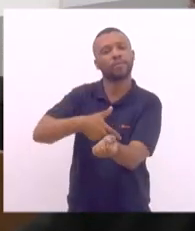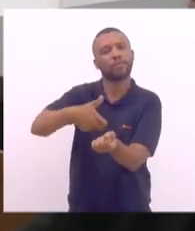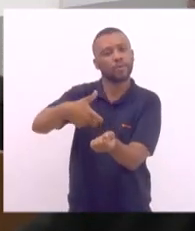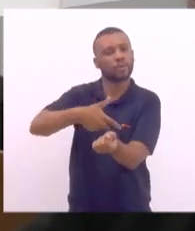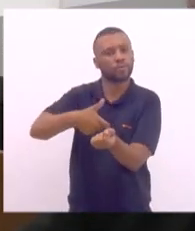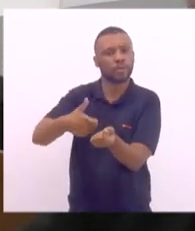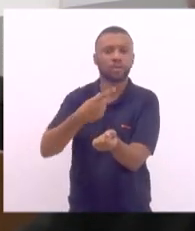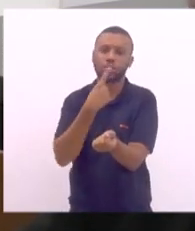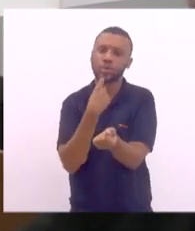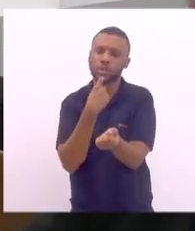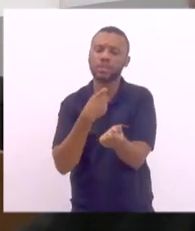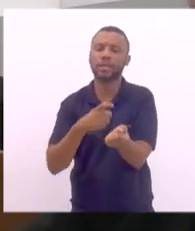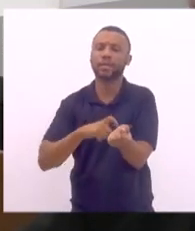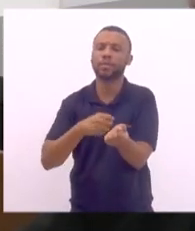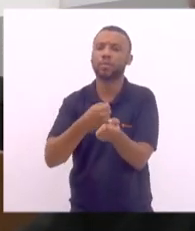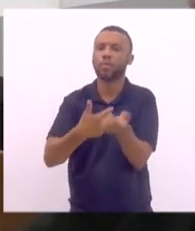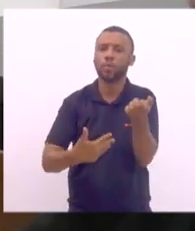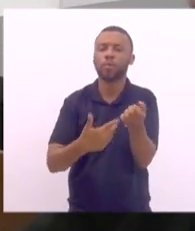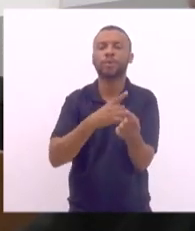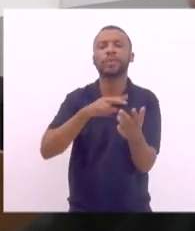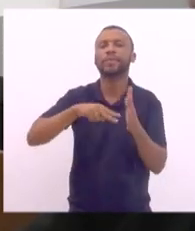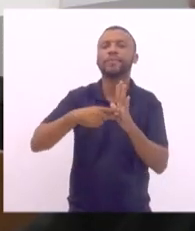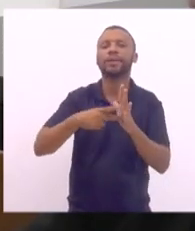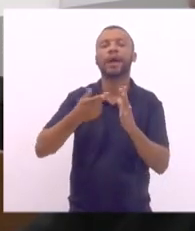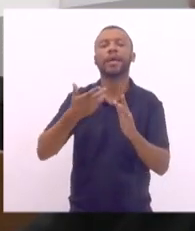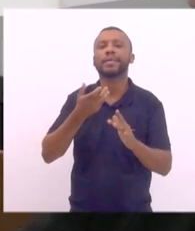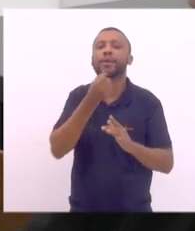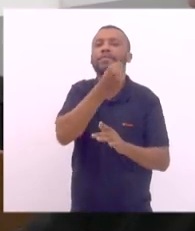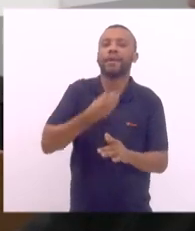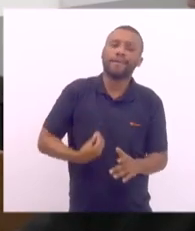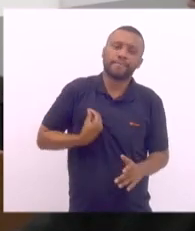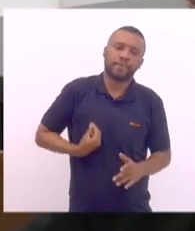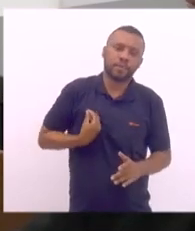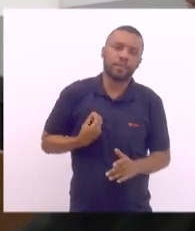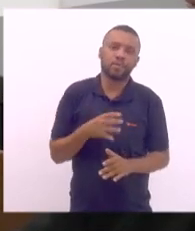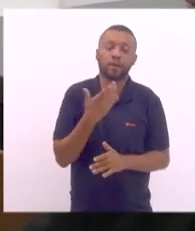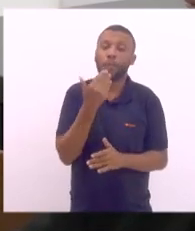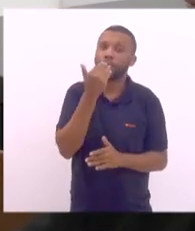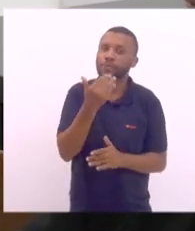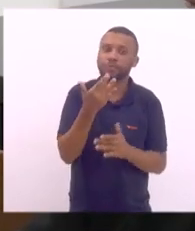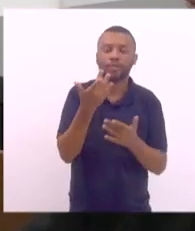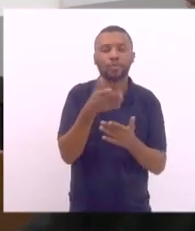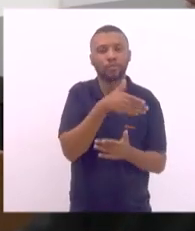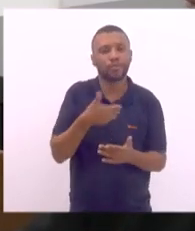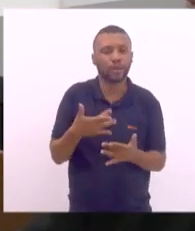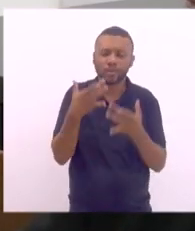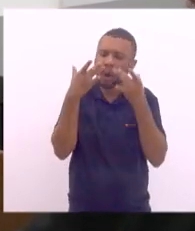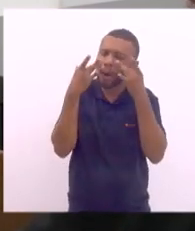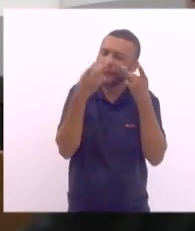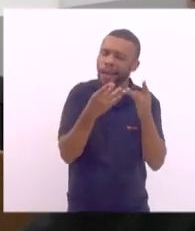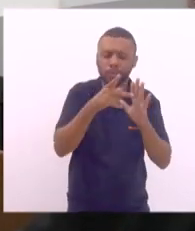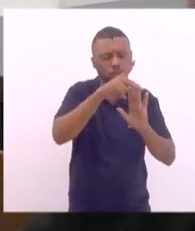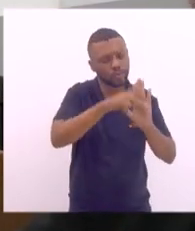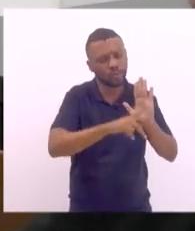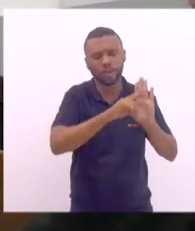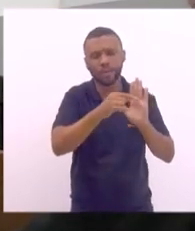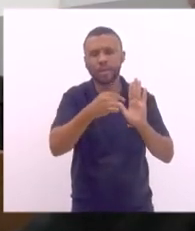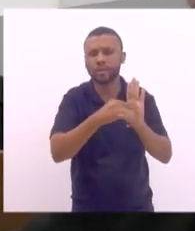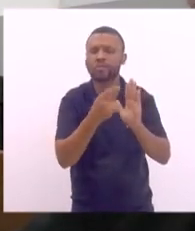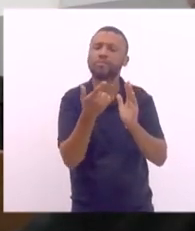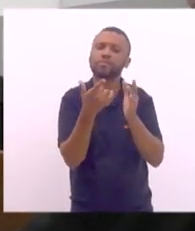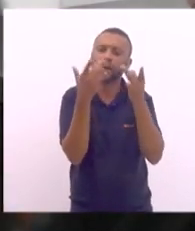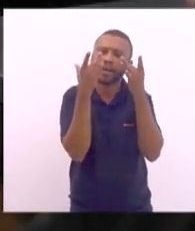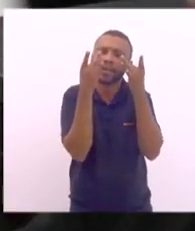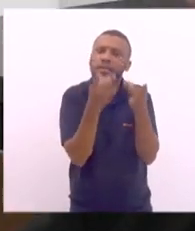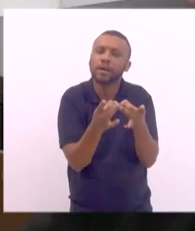sangue. Doação de sangue é salvar vidas. Então, eu queria pedir que o governo olhasse esse projeto com carinho, porque realmente